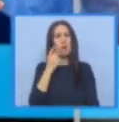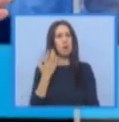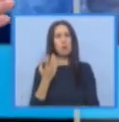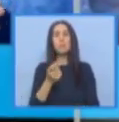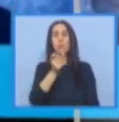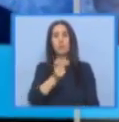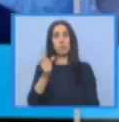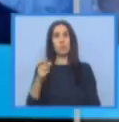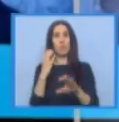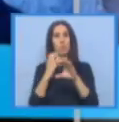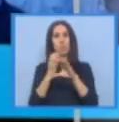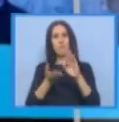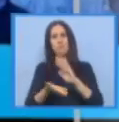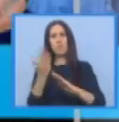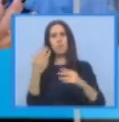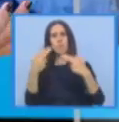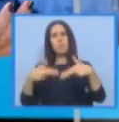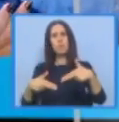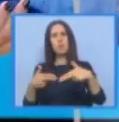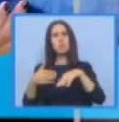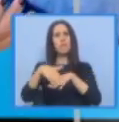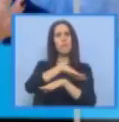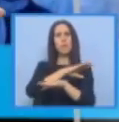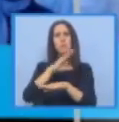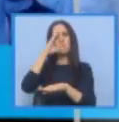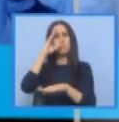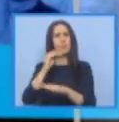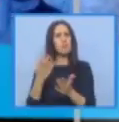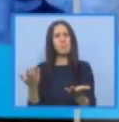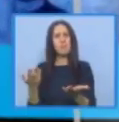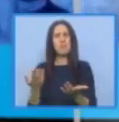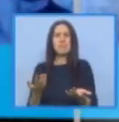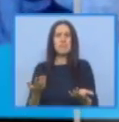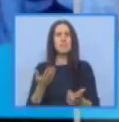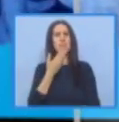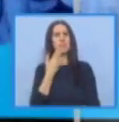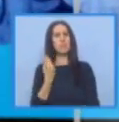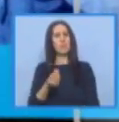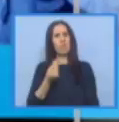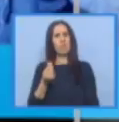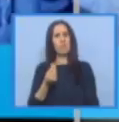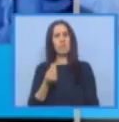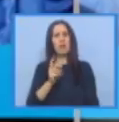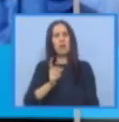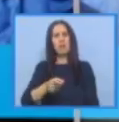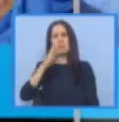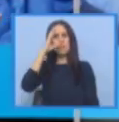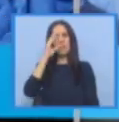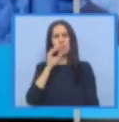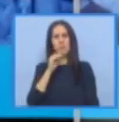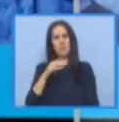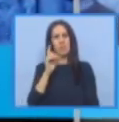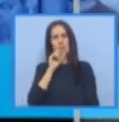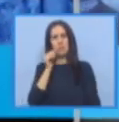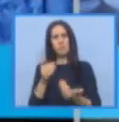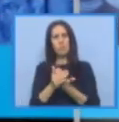partiam em autocarros para a fronteira e não sabiam se voltavam para trás. Ou seja, há jovens que não sabem se morrem naquele dia